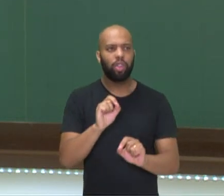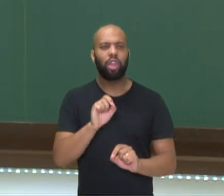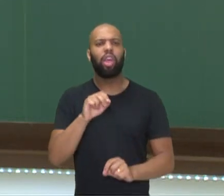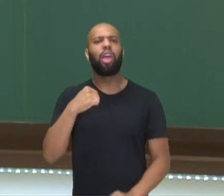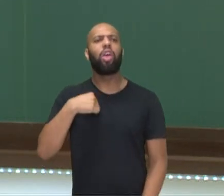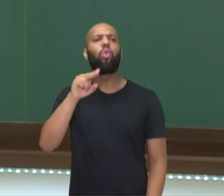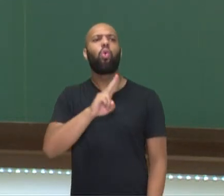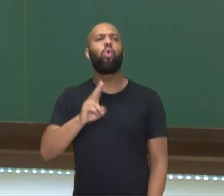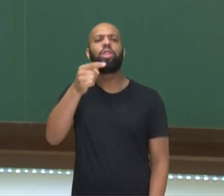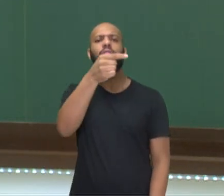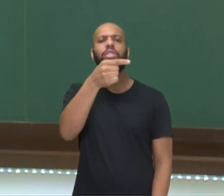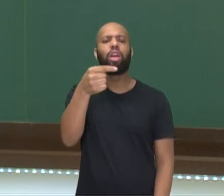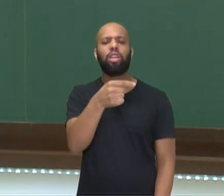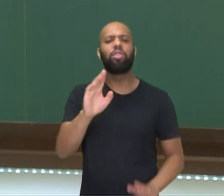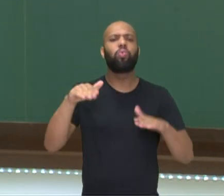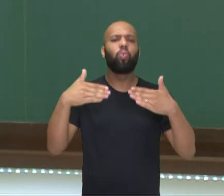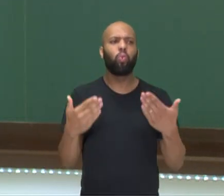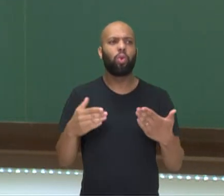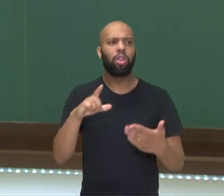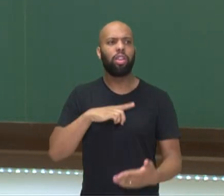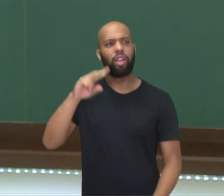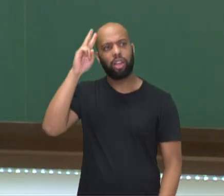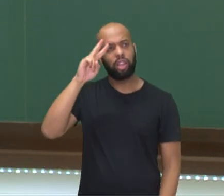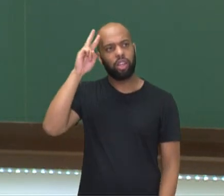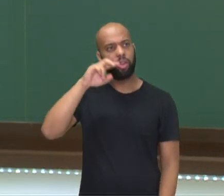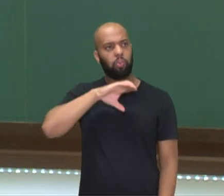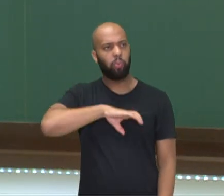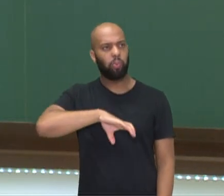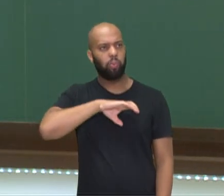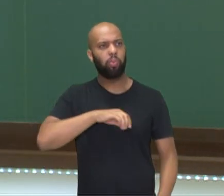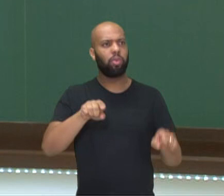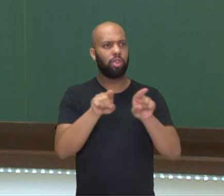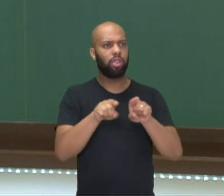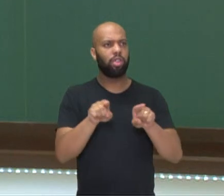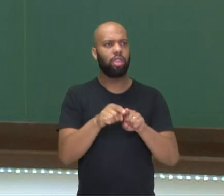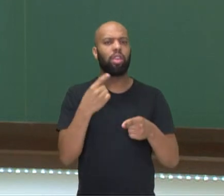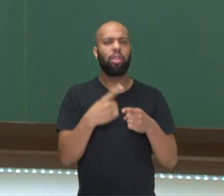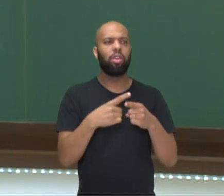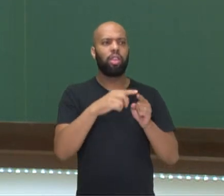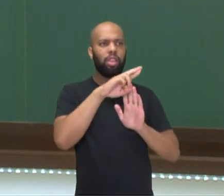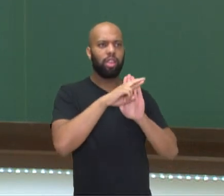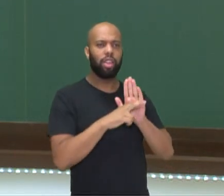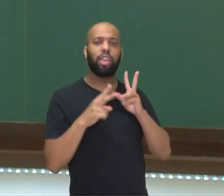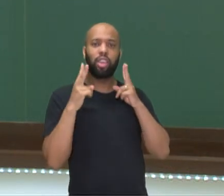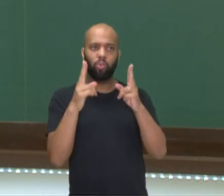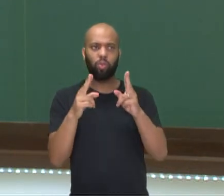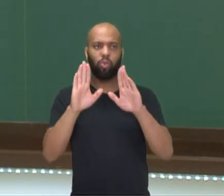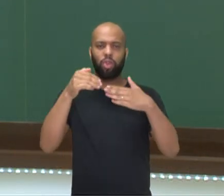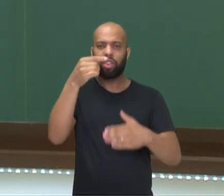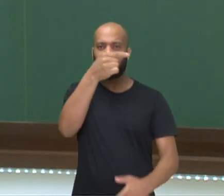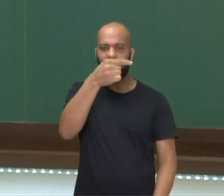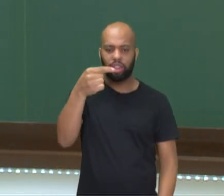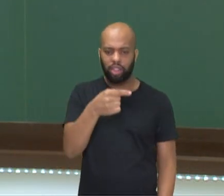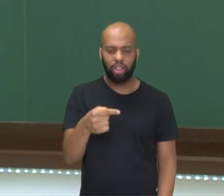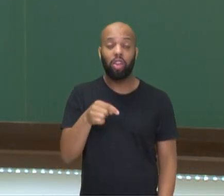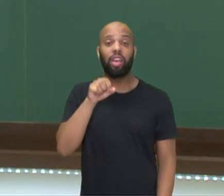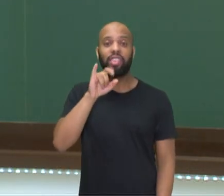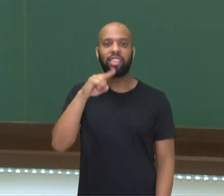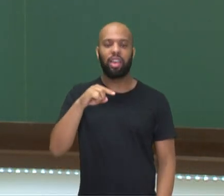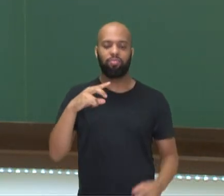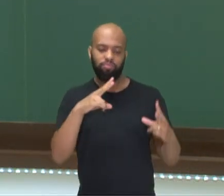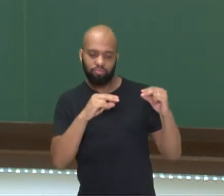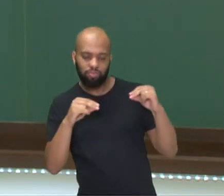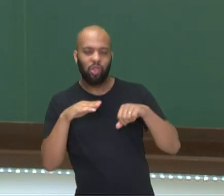eu uso o travessão? Vamos recordar lá da língua portuguesa mesmo, que é a mesma regrinha. O travessão eu uso em